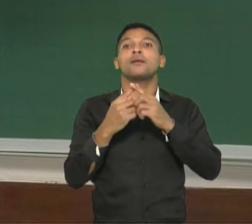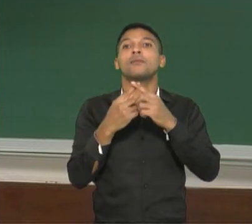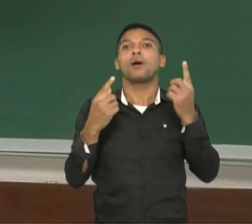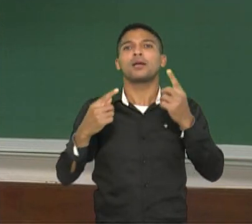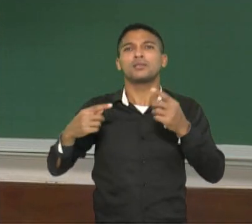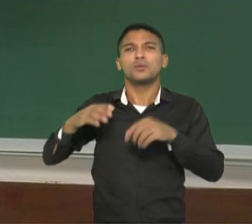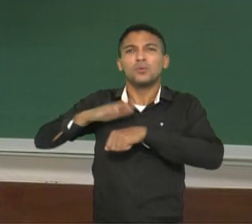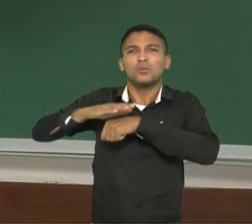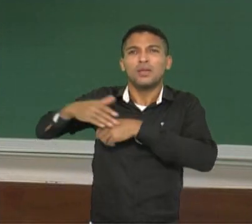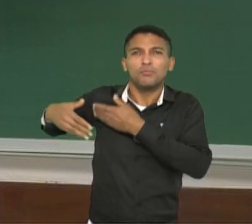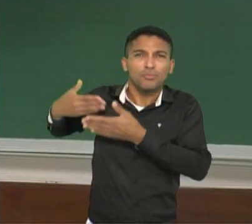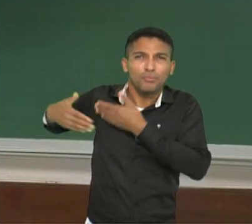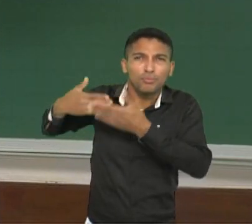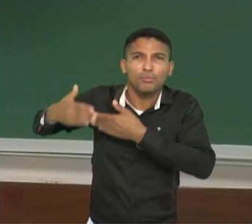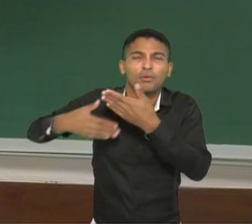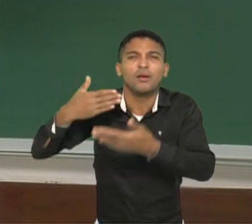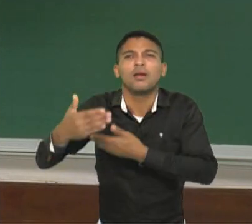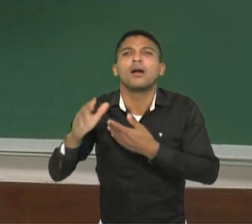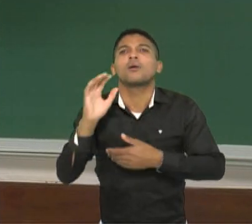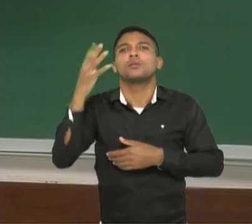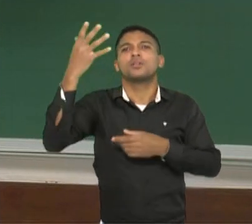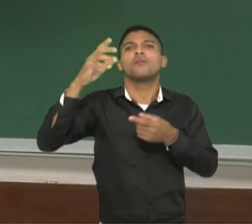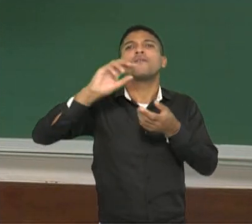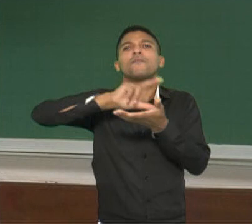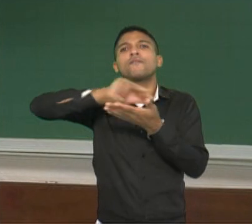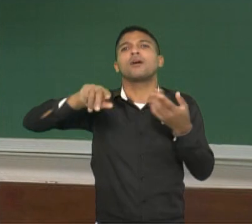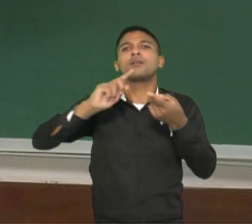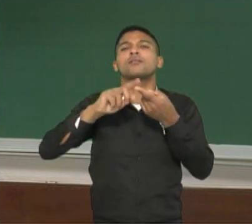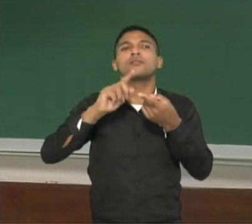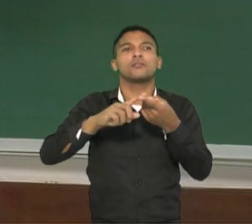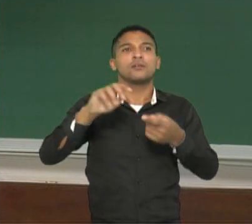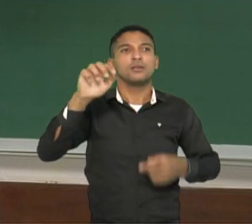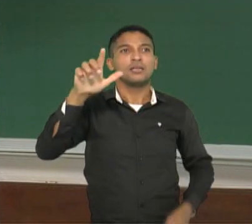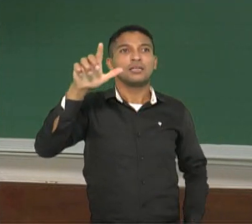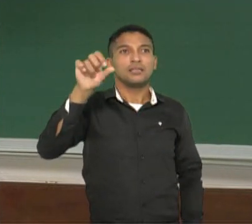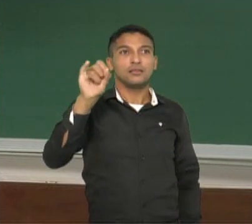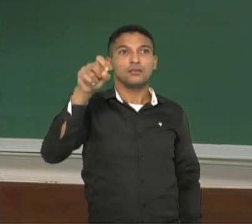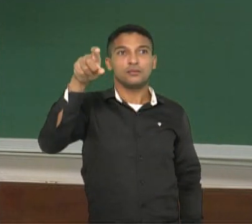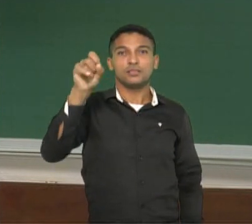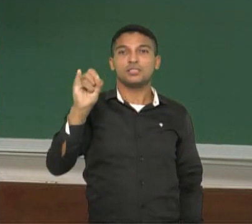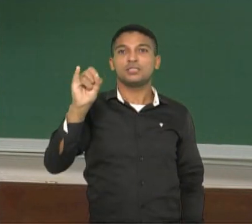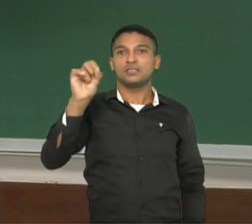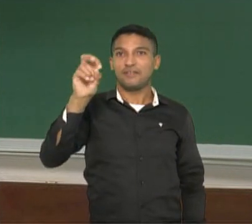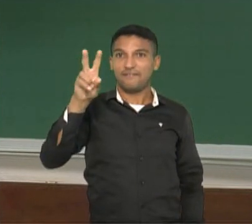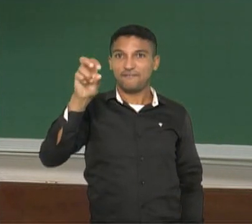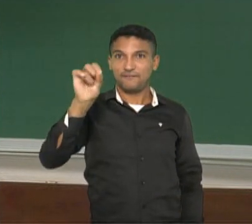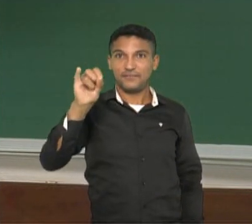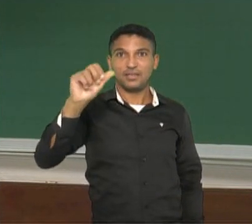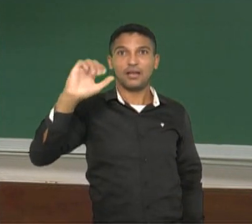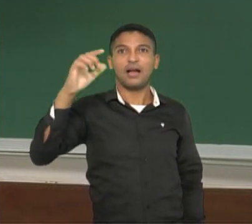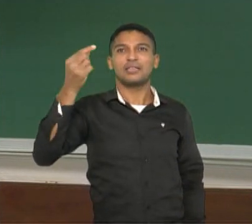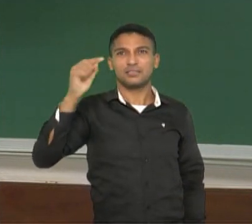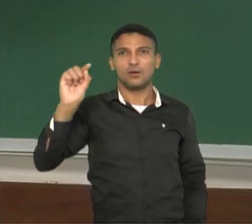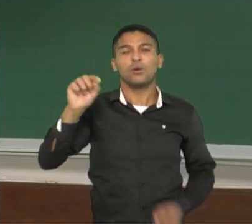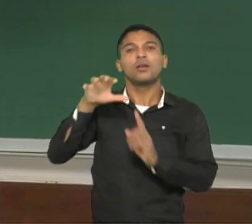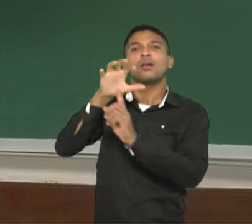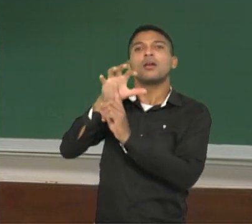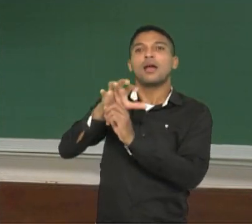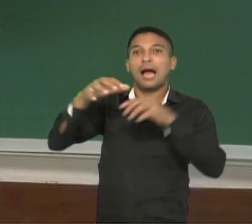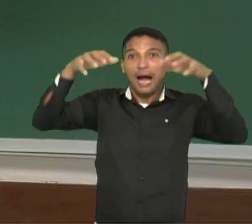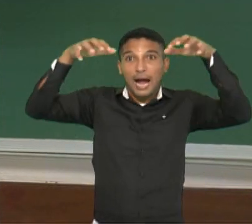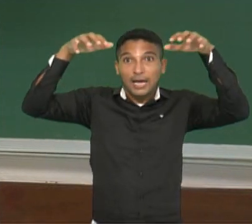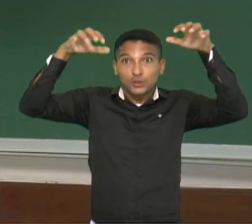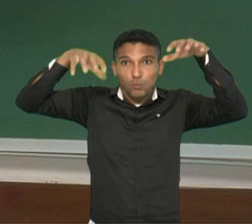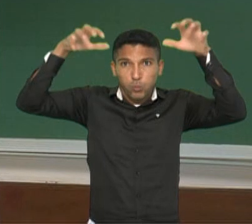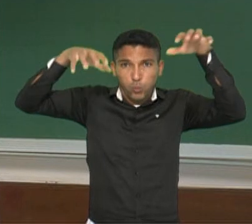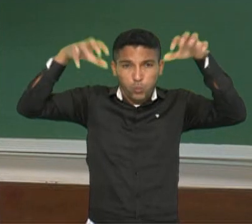esse tempo a uma série de fenômenos. Um deles é a lixiviação, que é quando a água da chuva vai lavando esses solos, vai levando